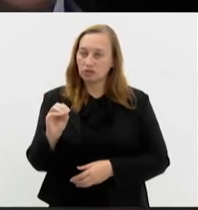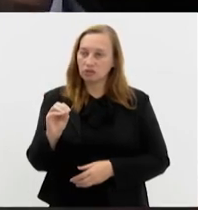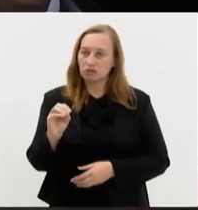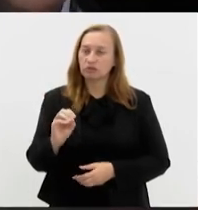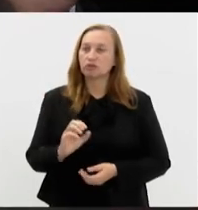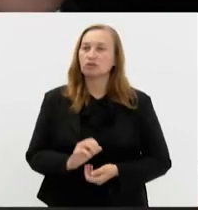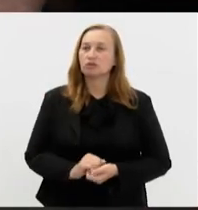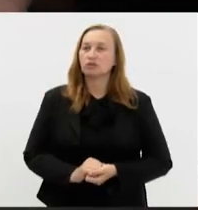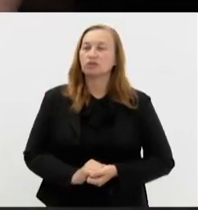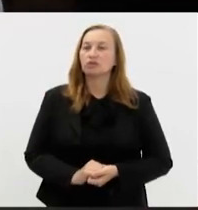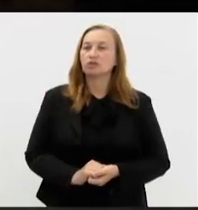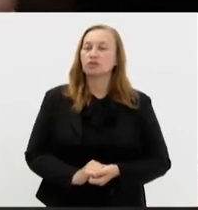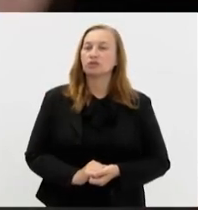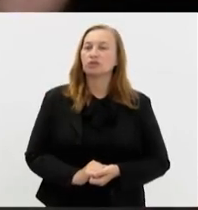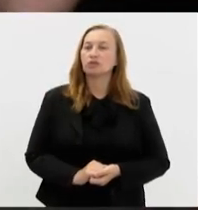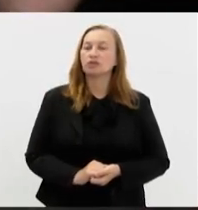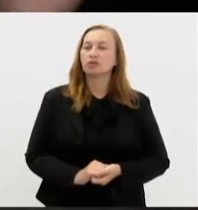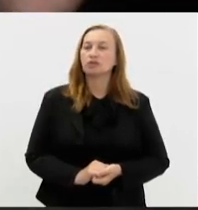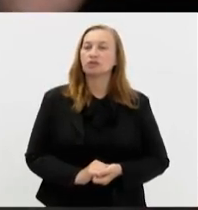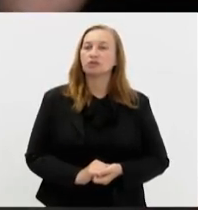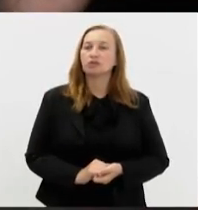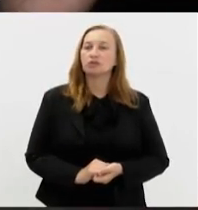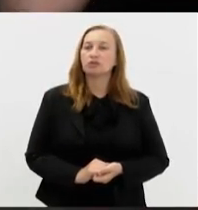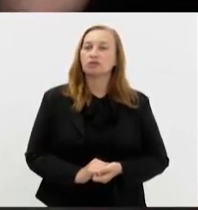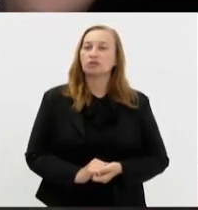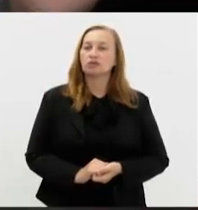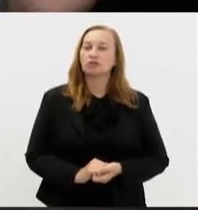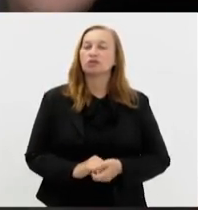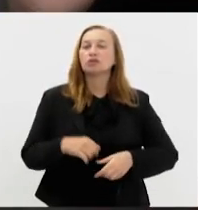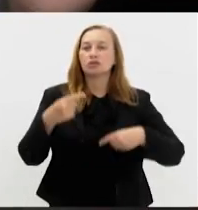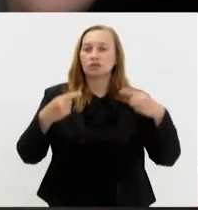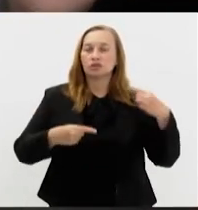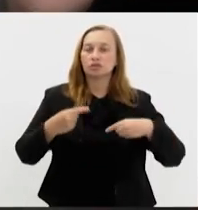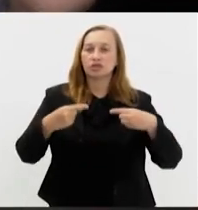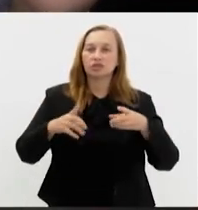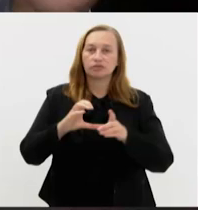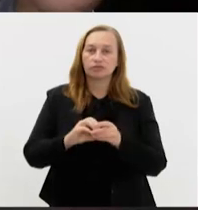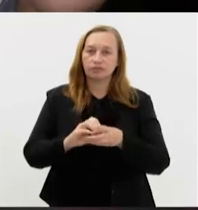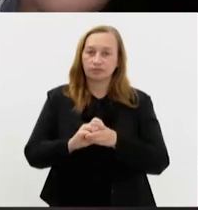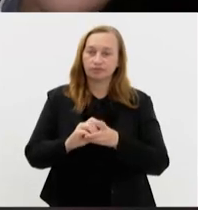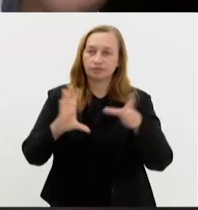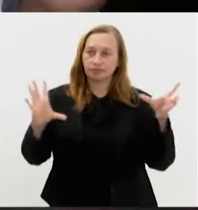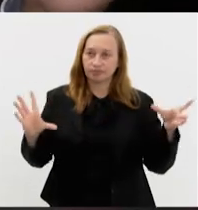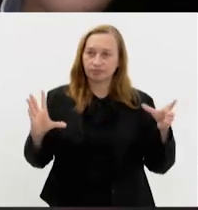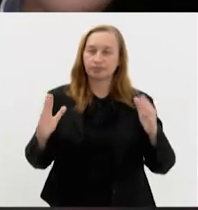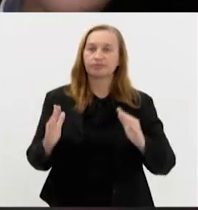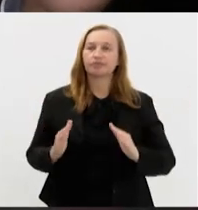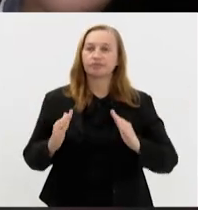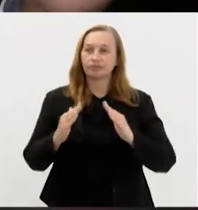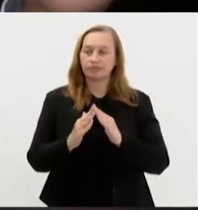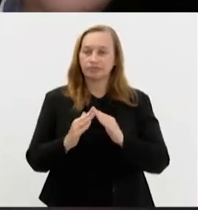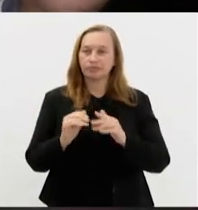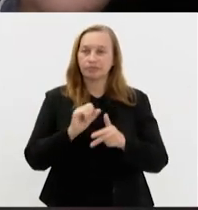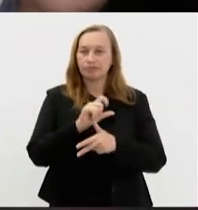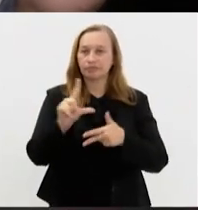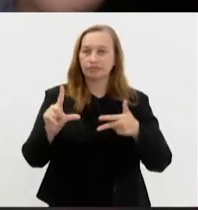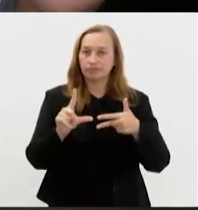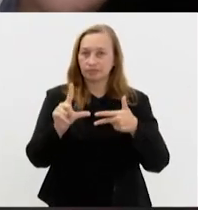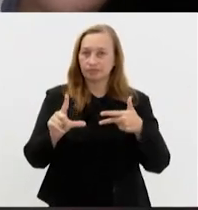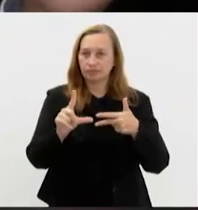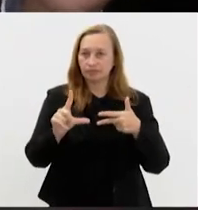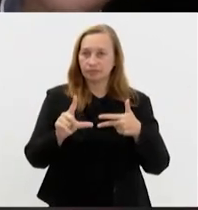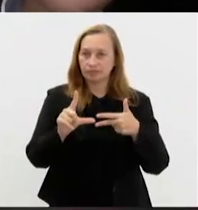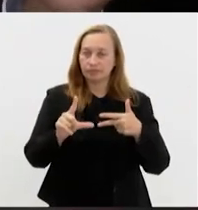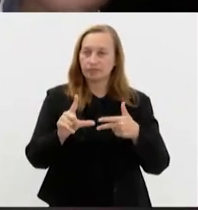Marx lorando Peixoto foi o presidente eh debater a democracia na casa Legislativa